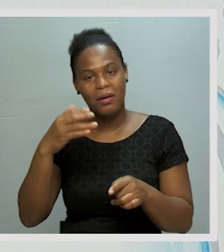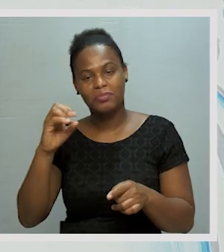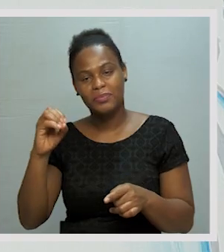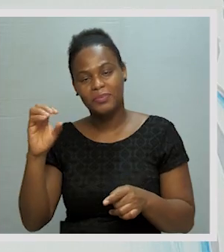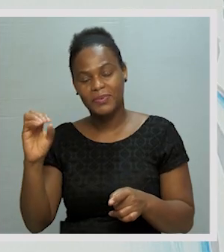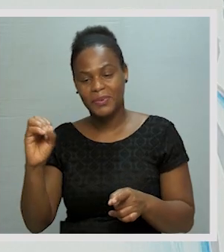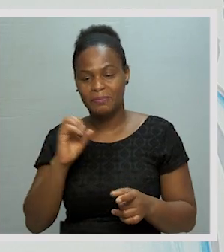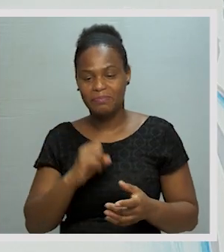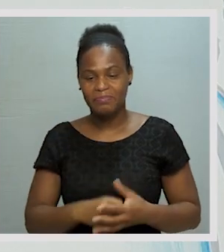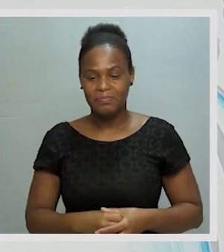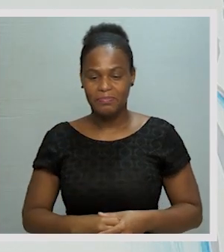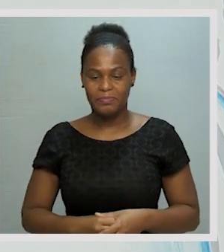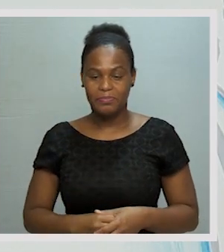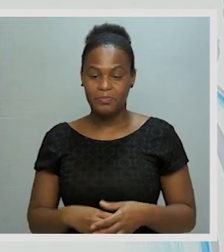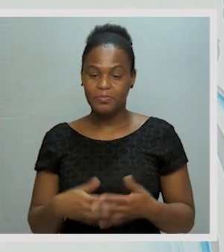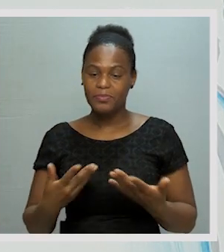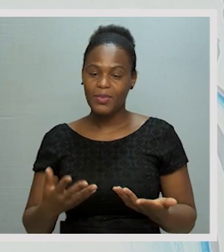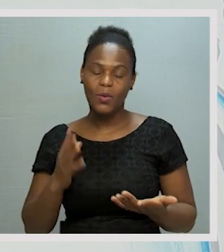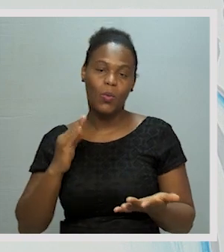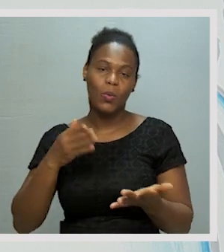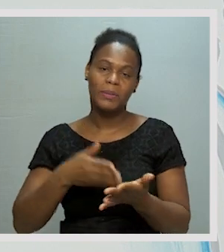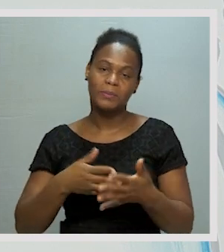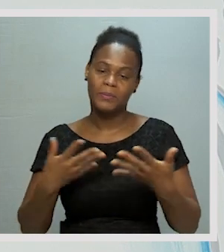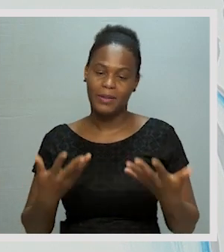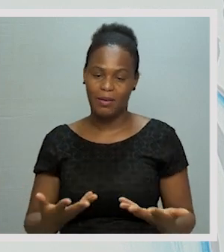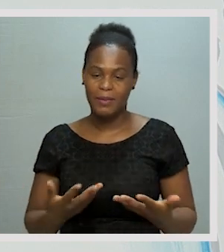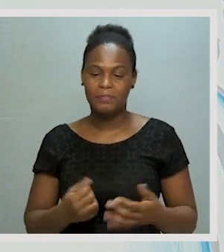33 mais